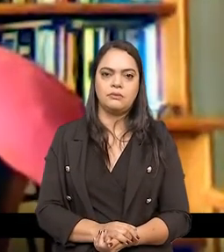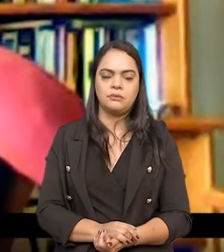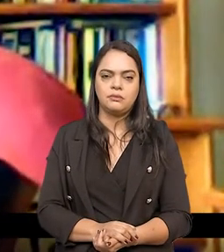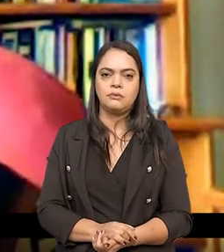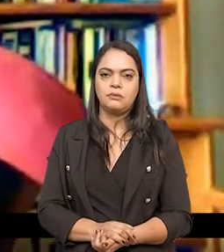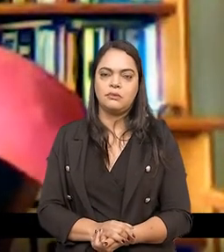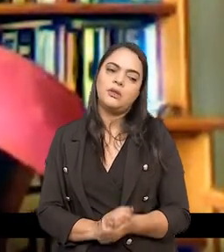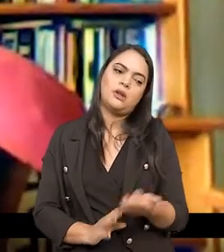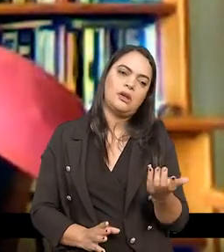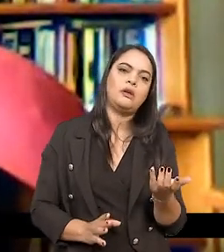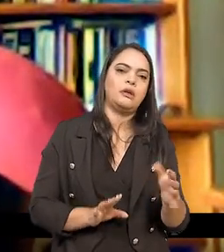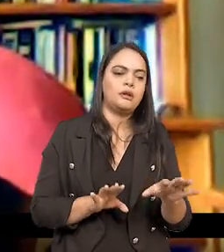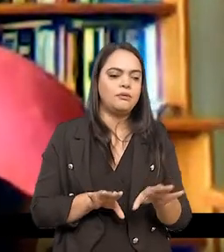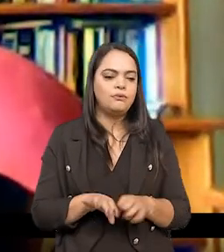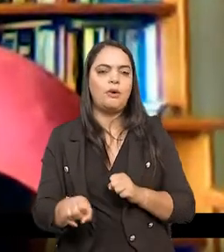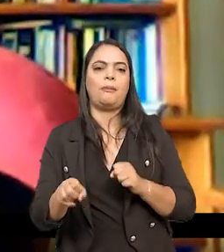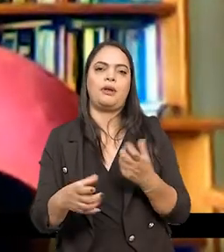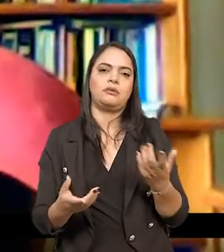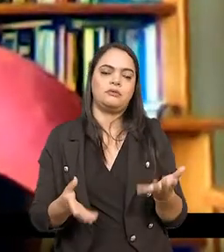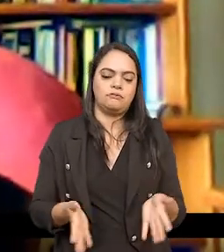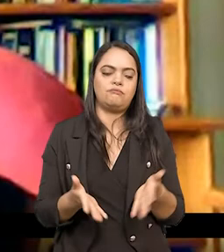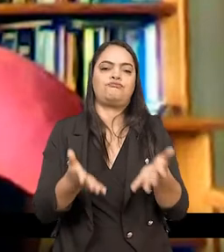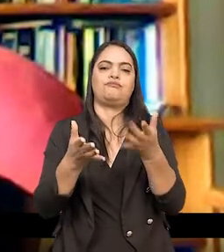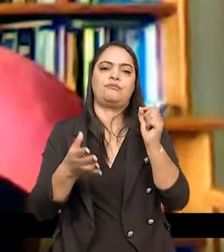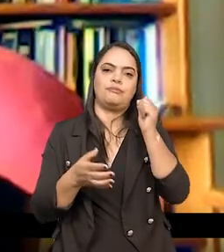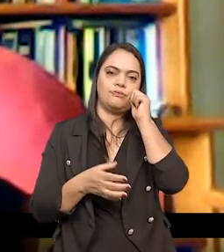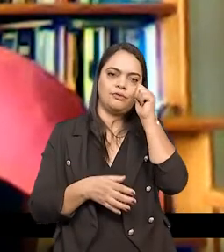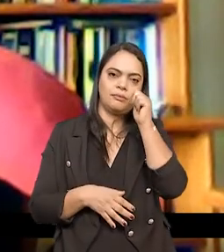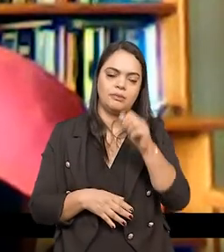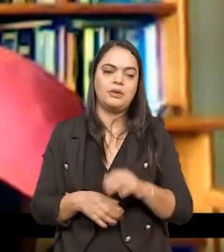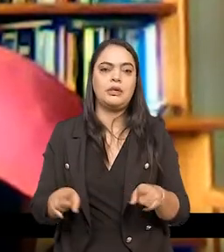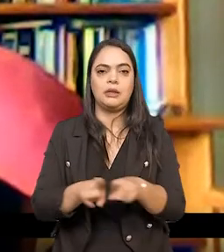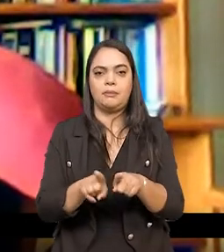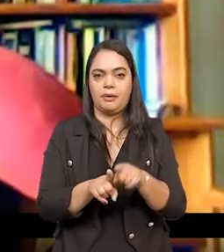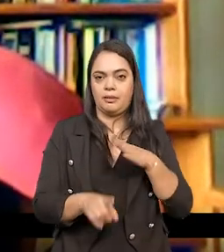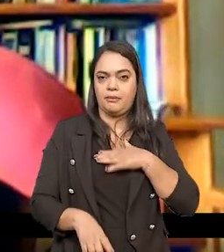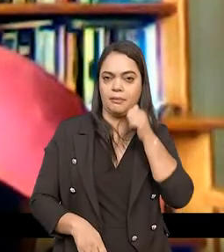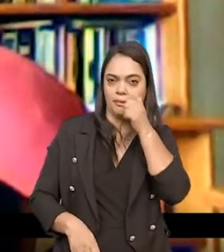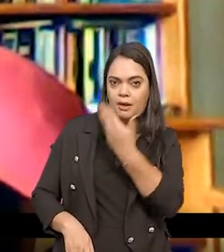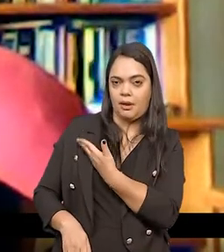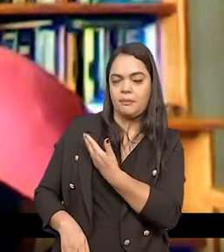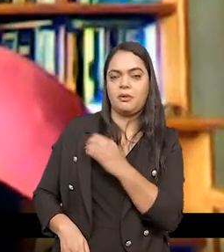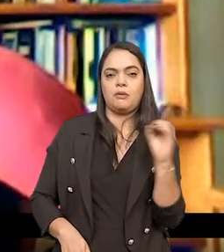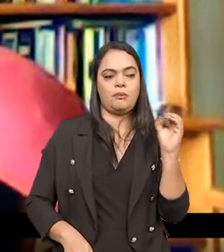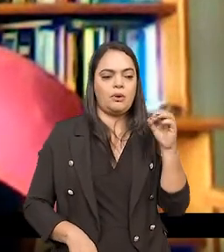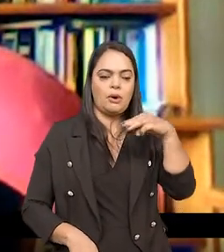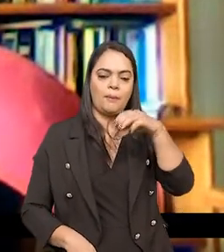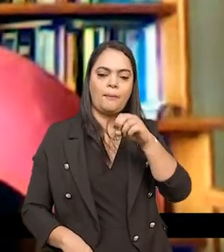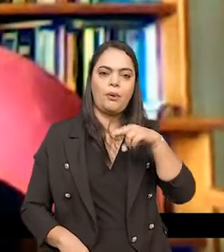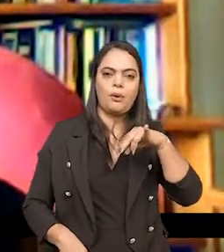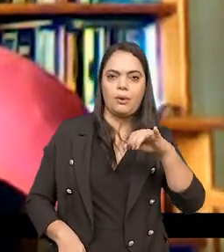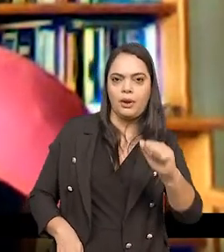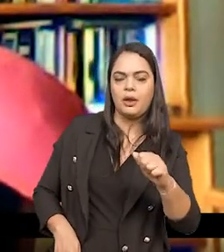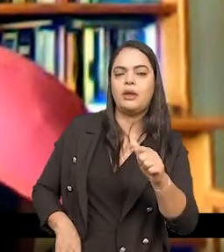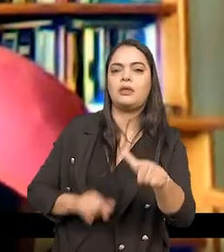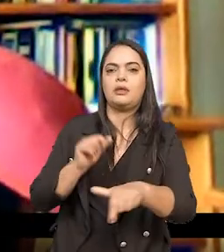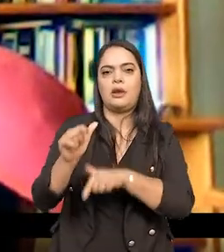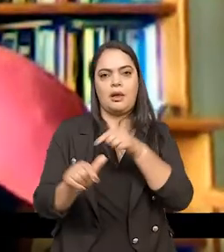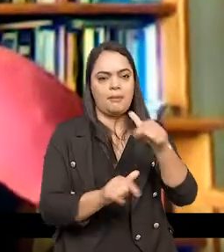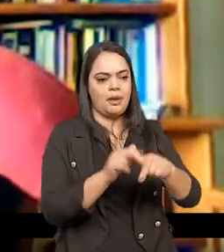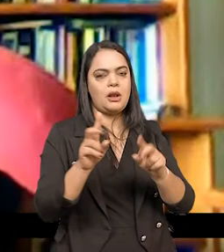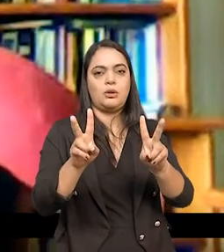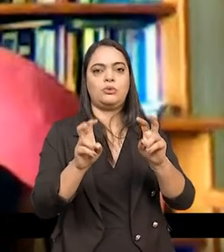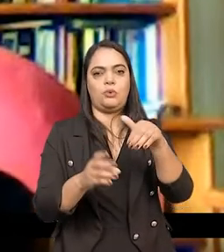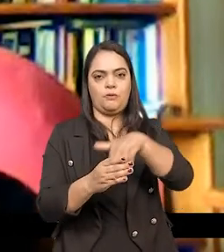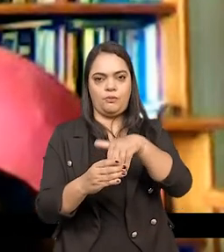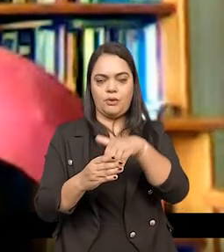Formadoras do feminino, enfim. E tem também uma amiga minha, aqui de Porto Alegre, a Mônica Carapagé, que trabalha com a questão do voto feminino. Eu